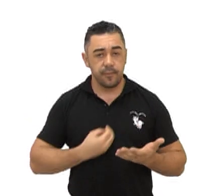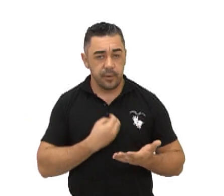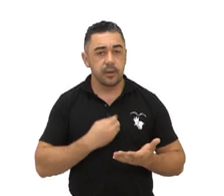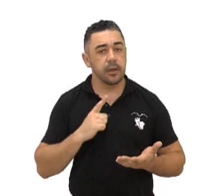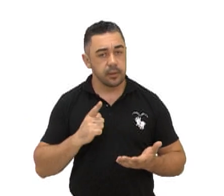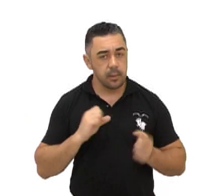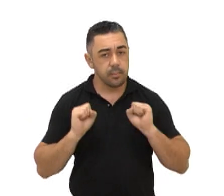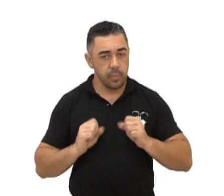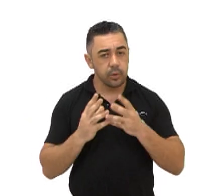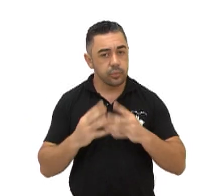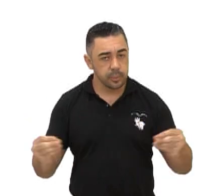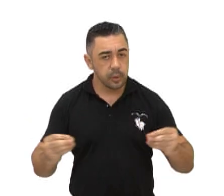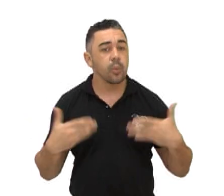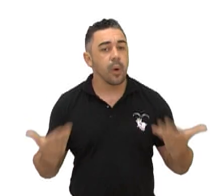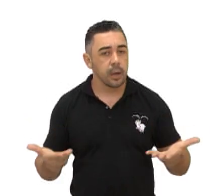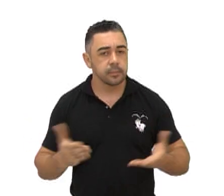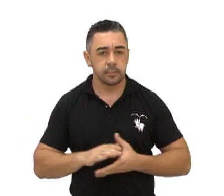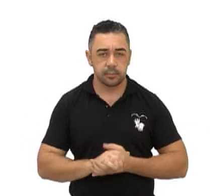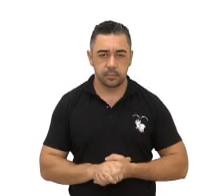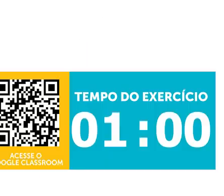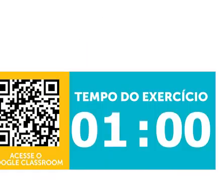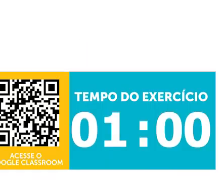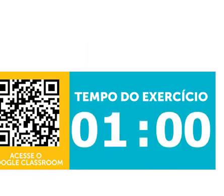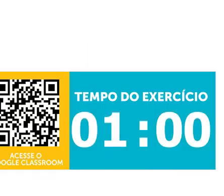ameaçada de extinção? Quais são eles?